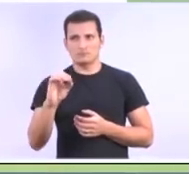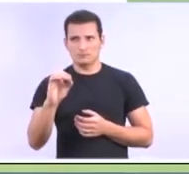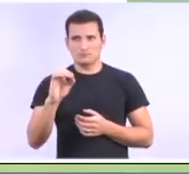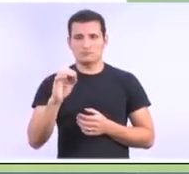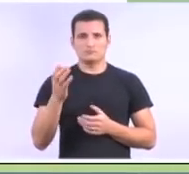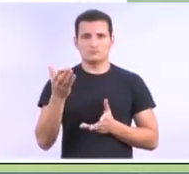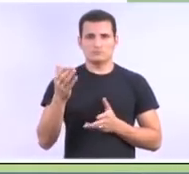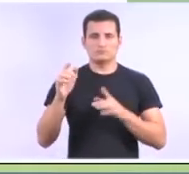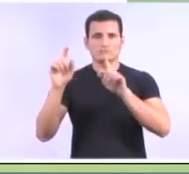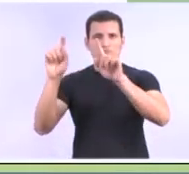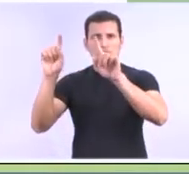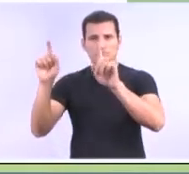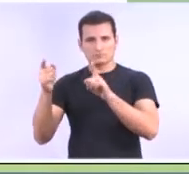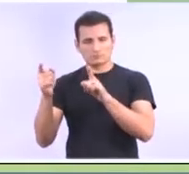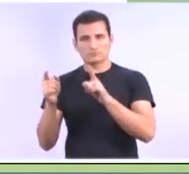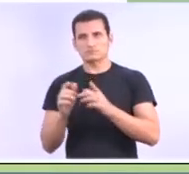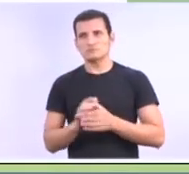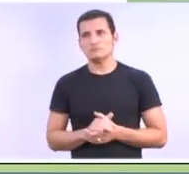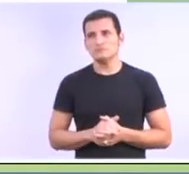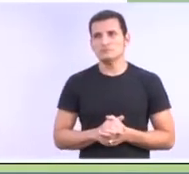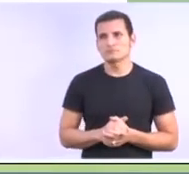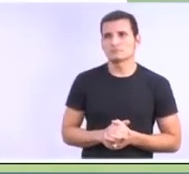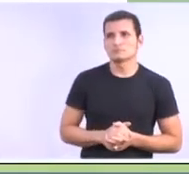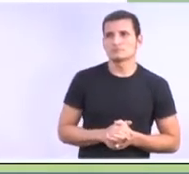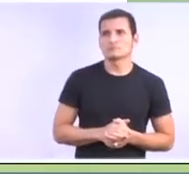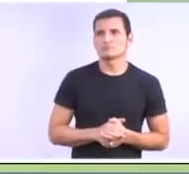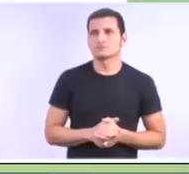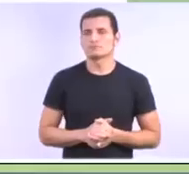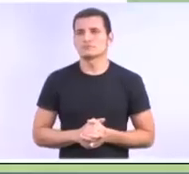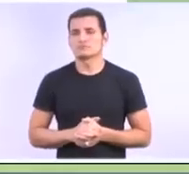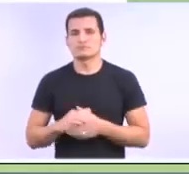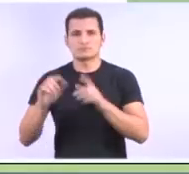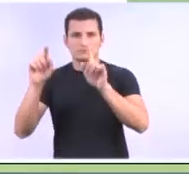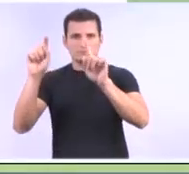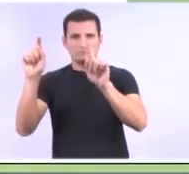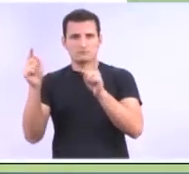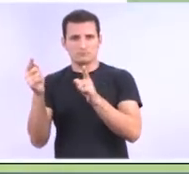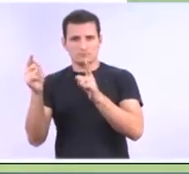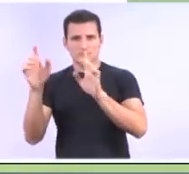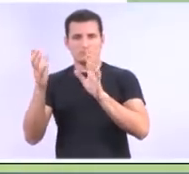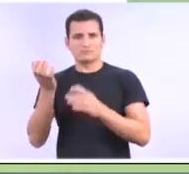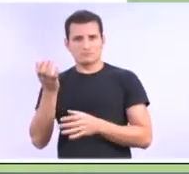olha aqui o parênteses, gente, olha, entre o parênteses, o valor que eu quero atribuir.